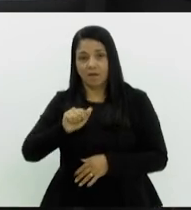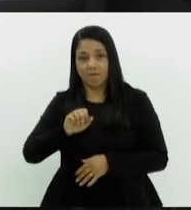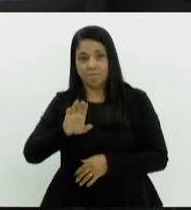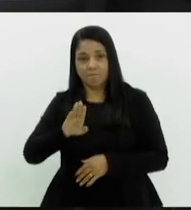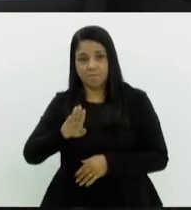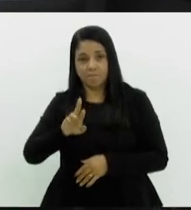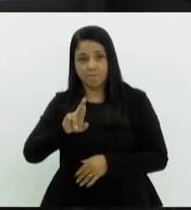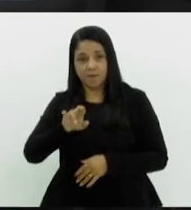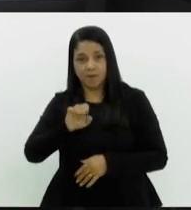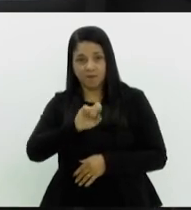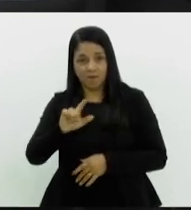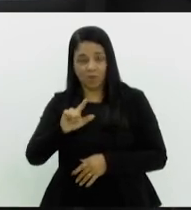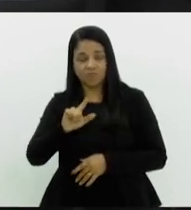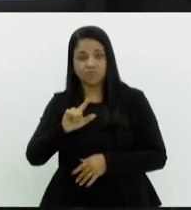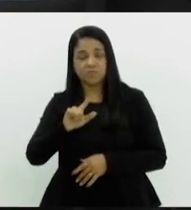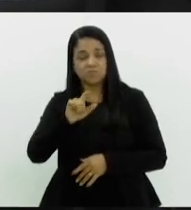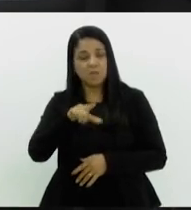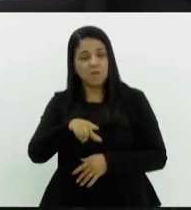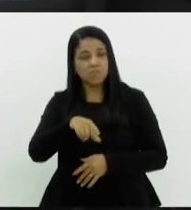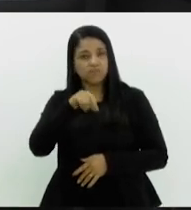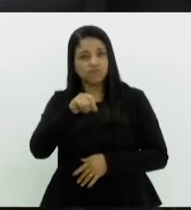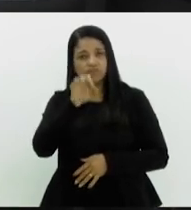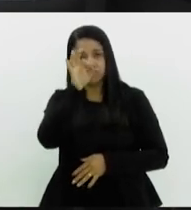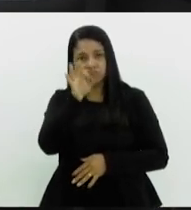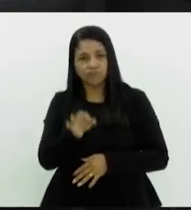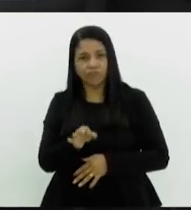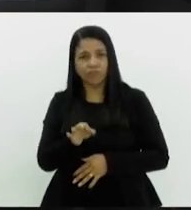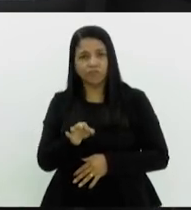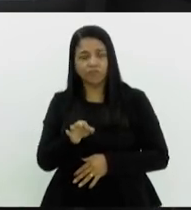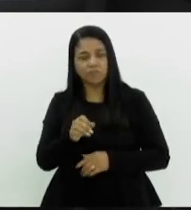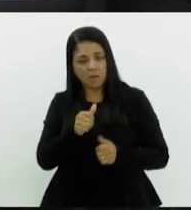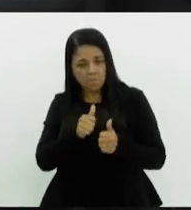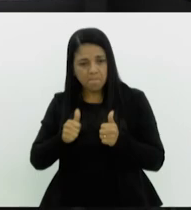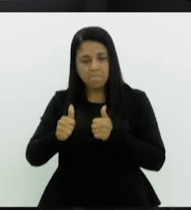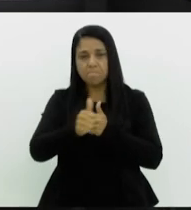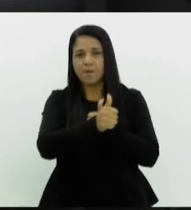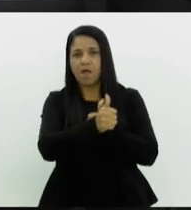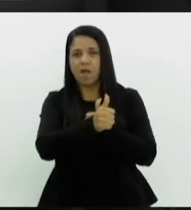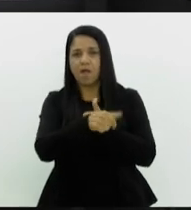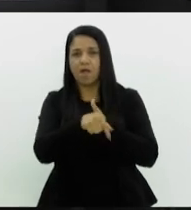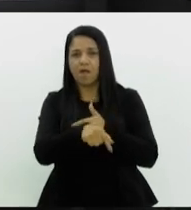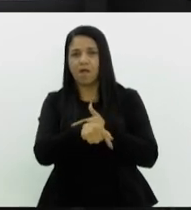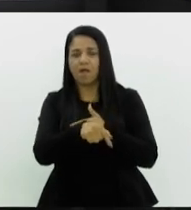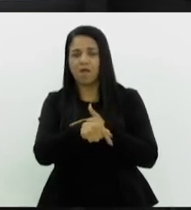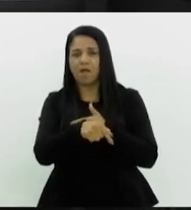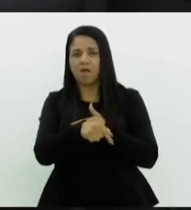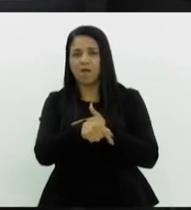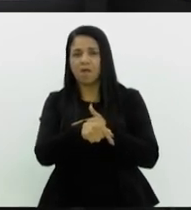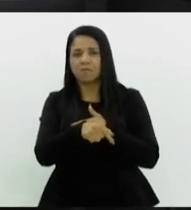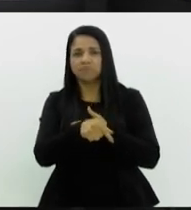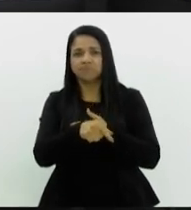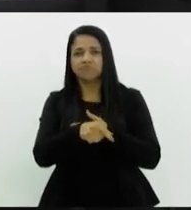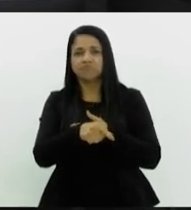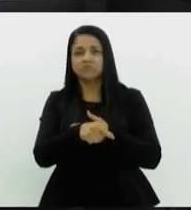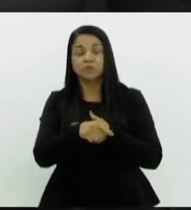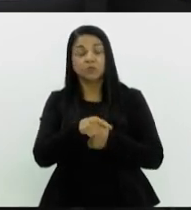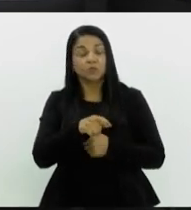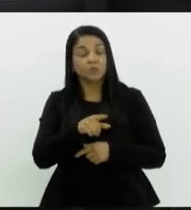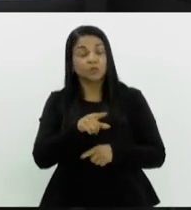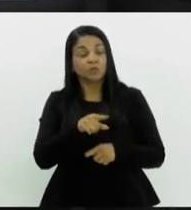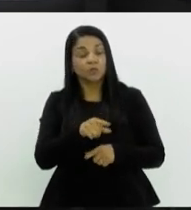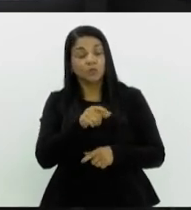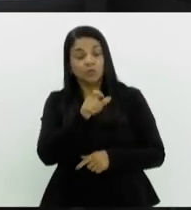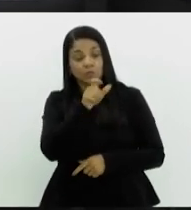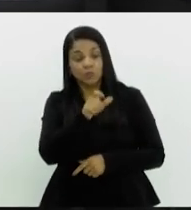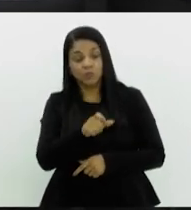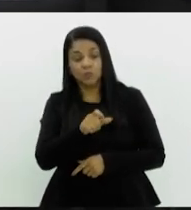pessoa indicada para estar ali à frente. Nunca tive, ao contrário, o Gabriel